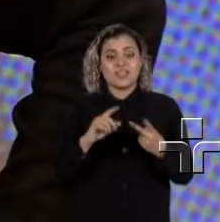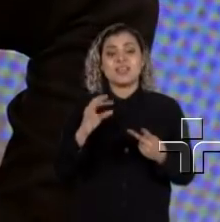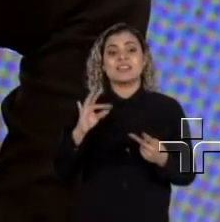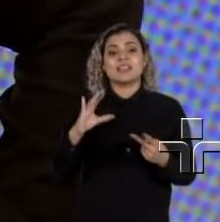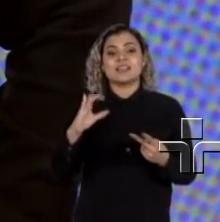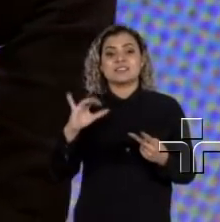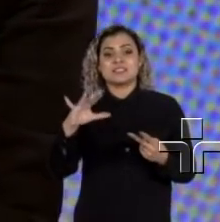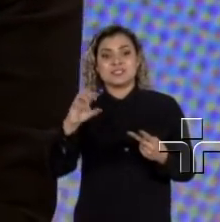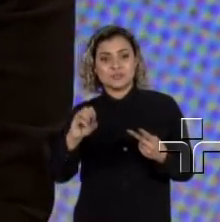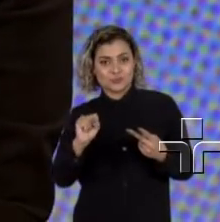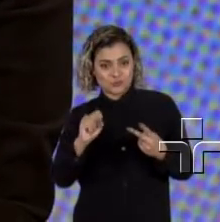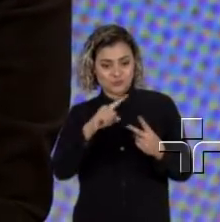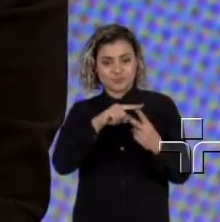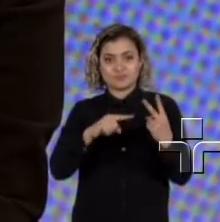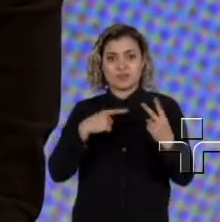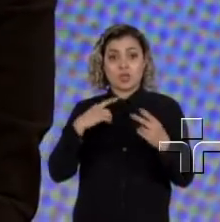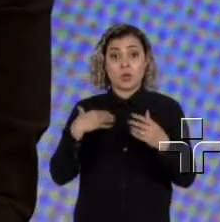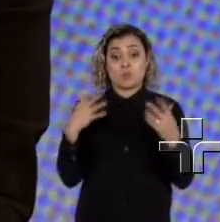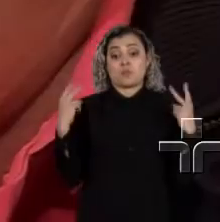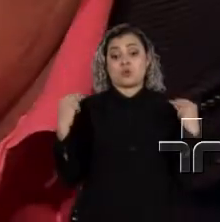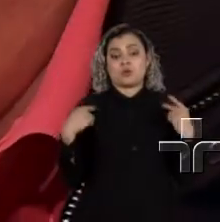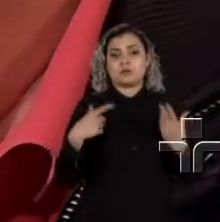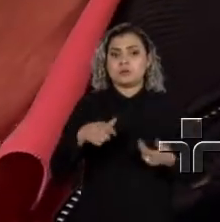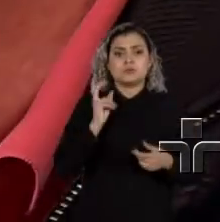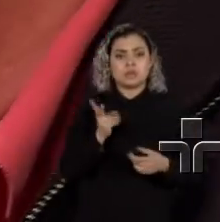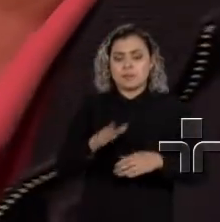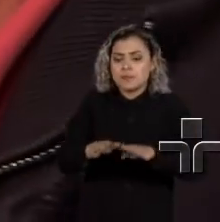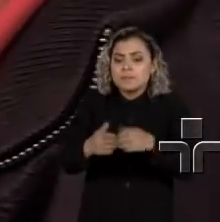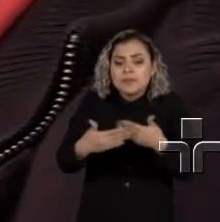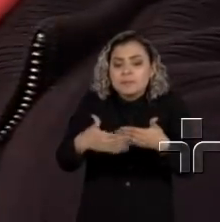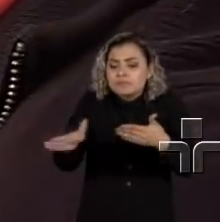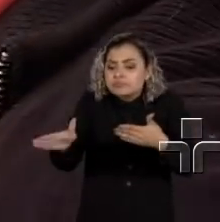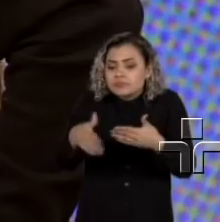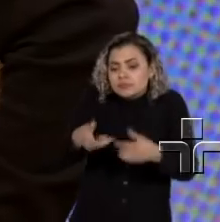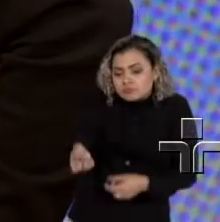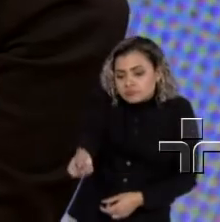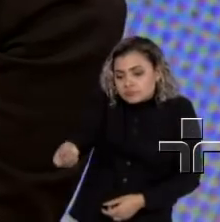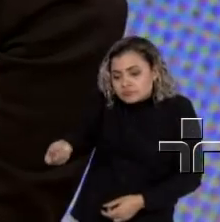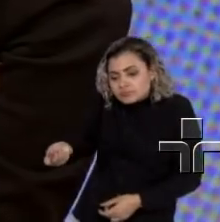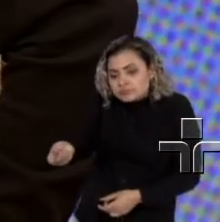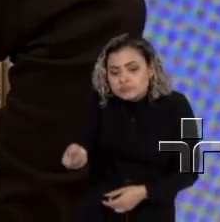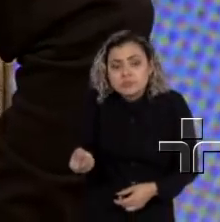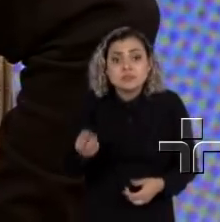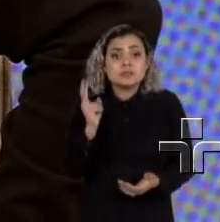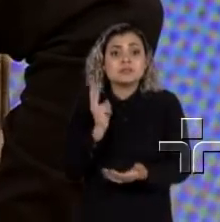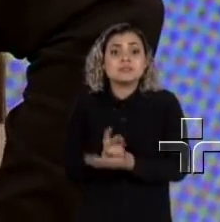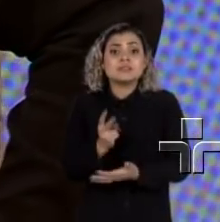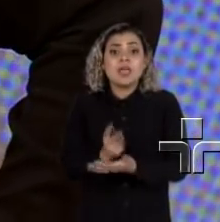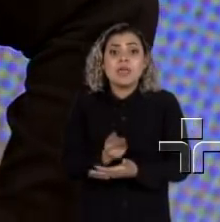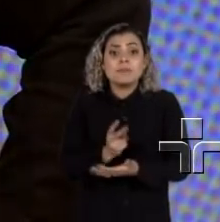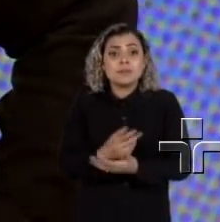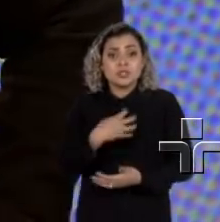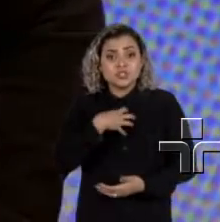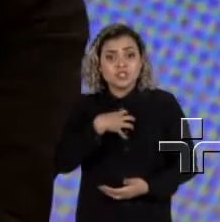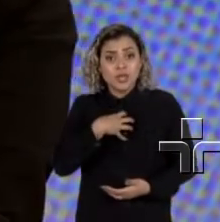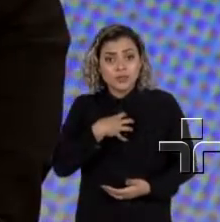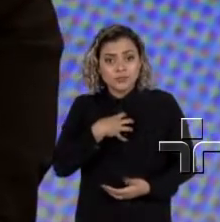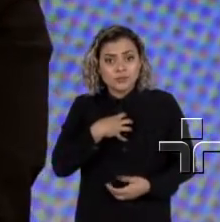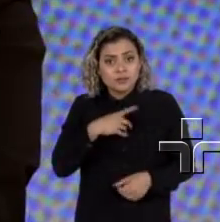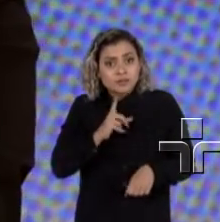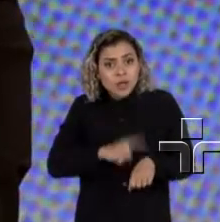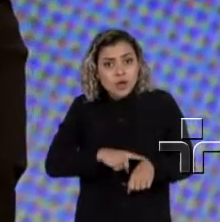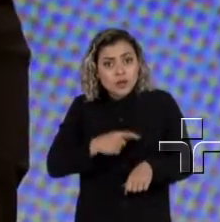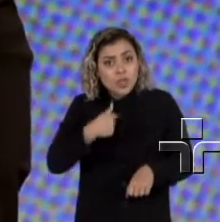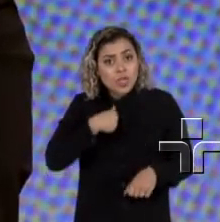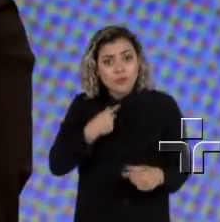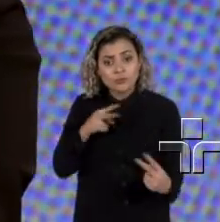abria a porta, fechava. Aí, eu te juro que quando eu fui fazer aquilo, que eu abri a porta para o Tarcísio, aquele momento era